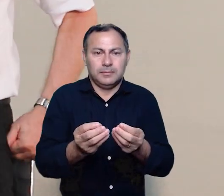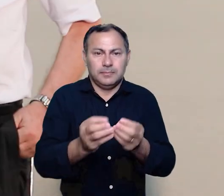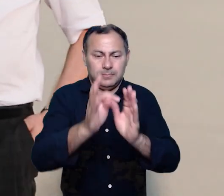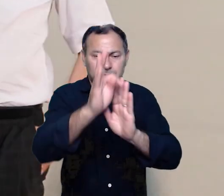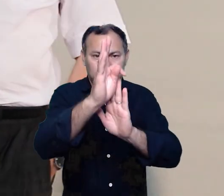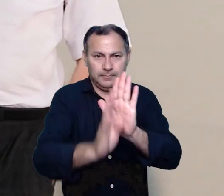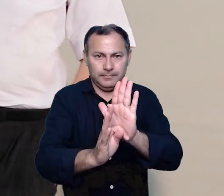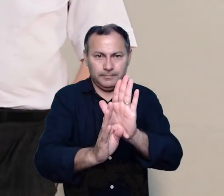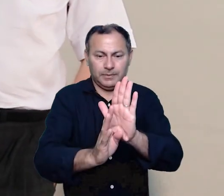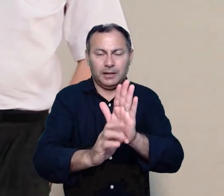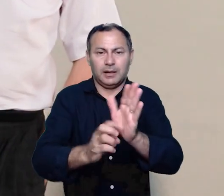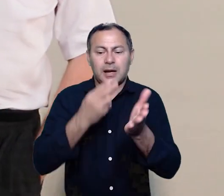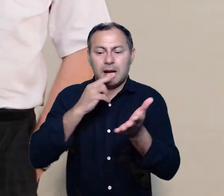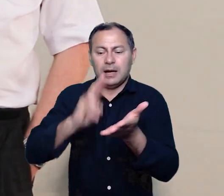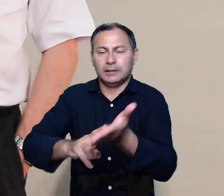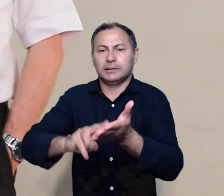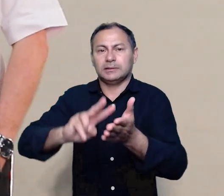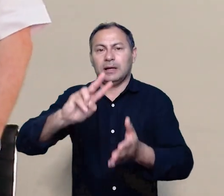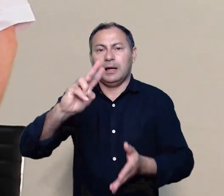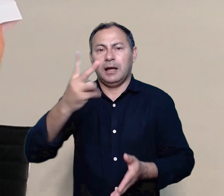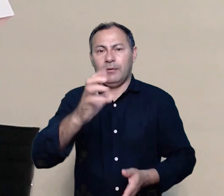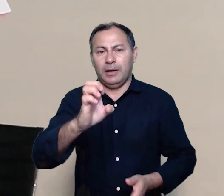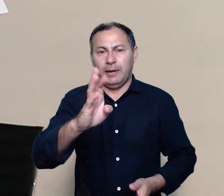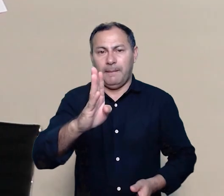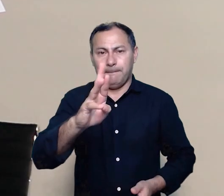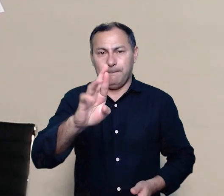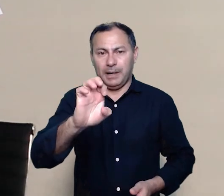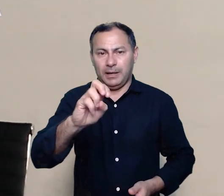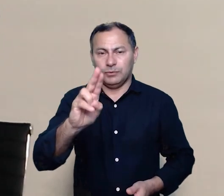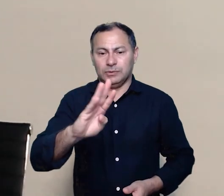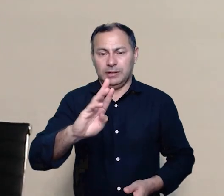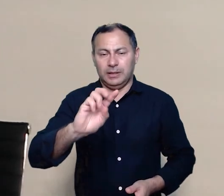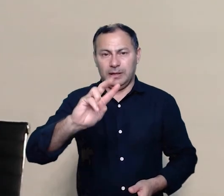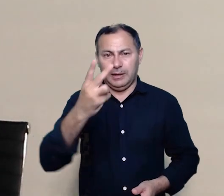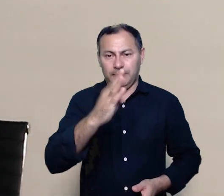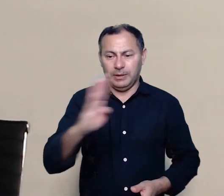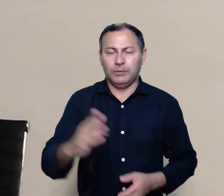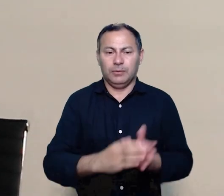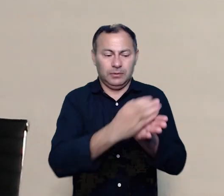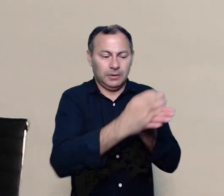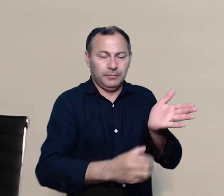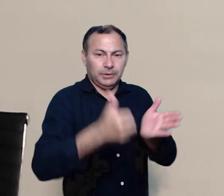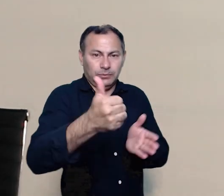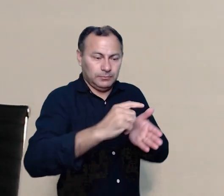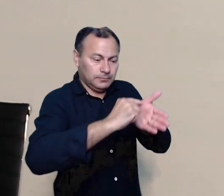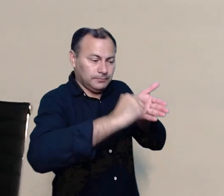lá no texto de Hebreus, capítulo 1, versículo 1.